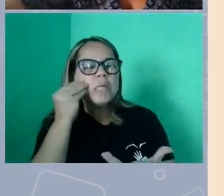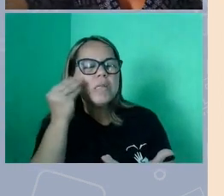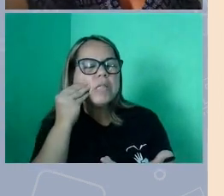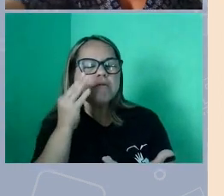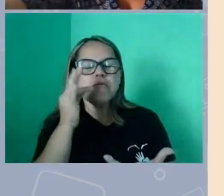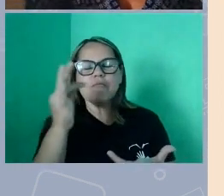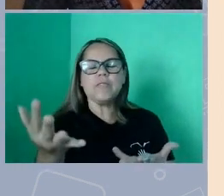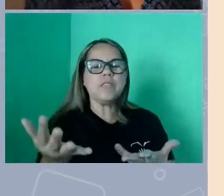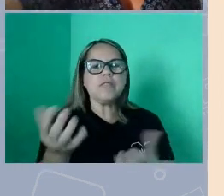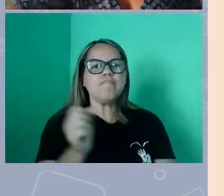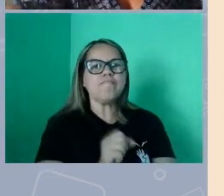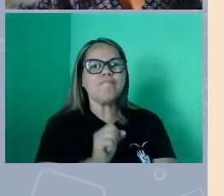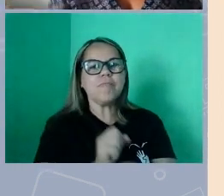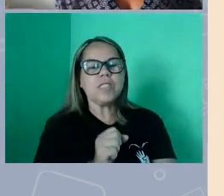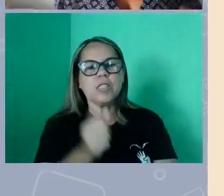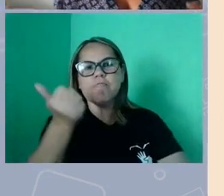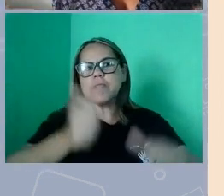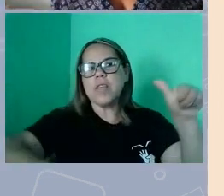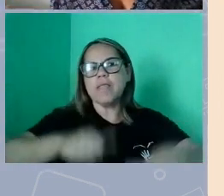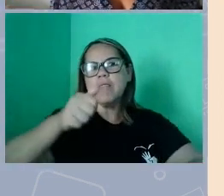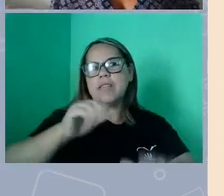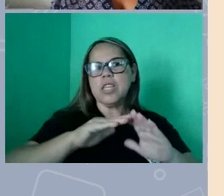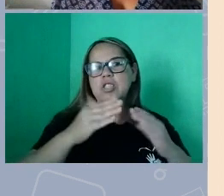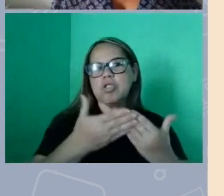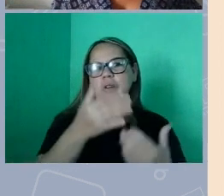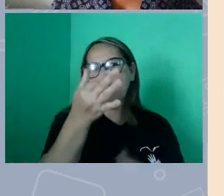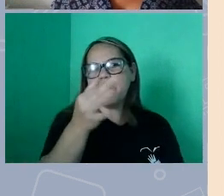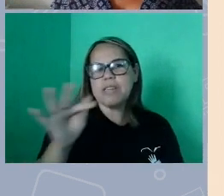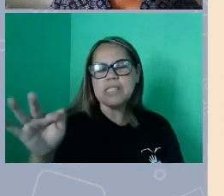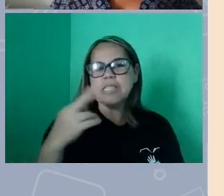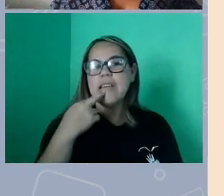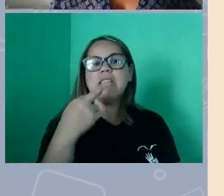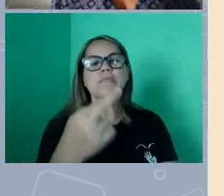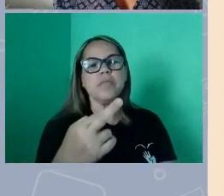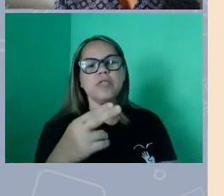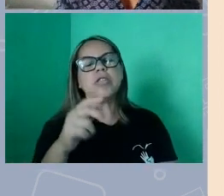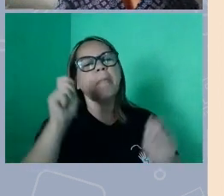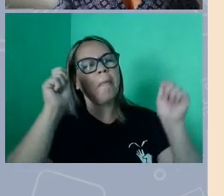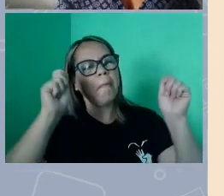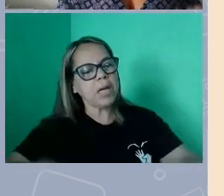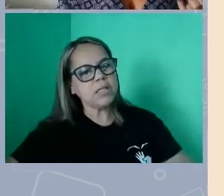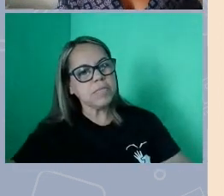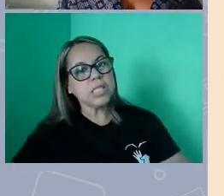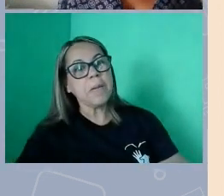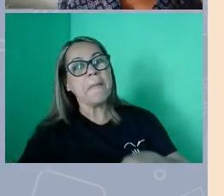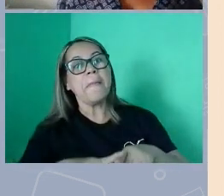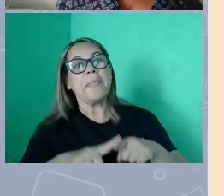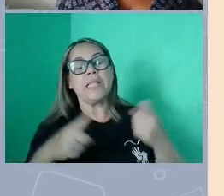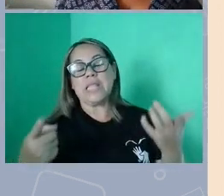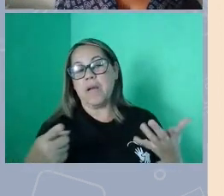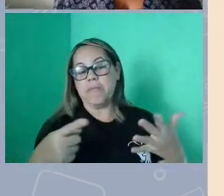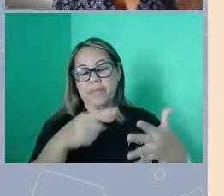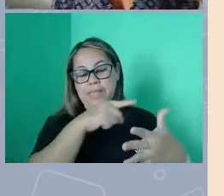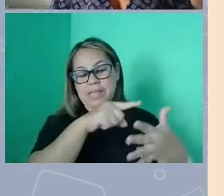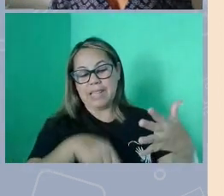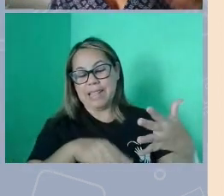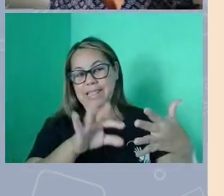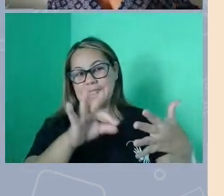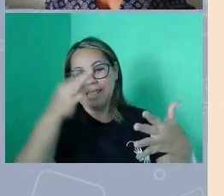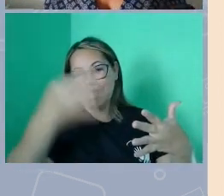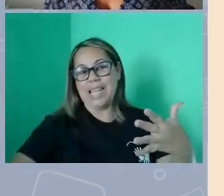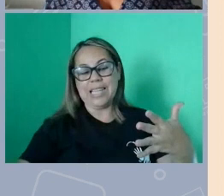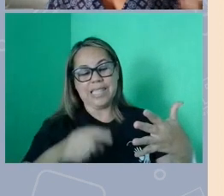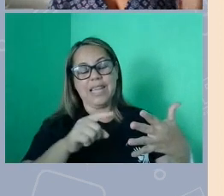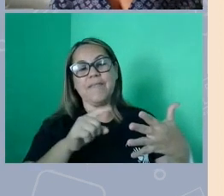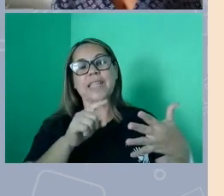de análise da escola francesa a gente teria como resposta o possibilismo então a alternativa correta é a